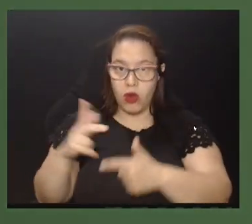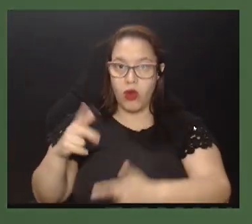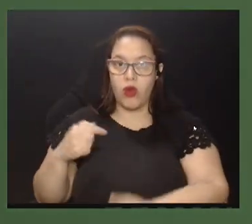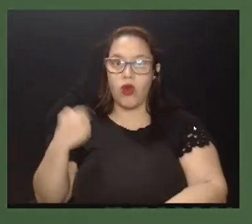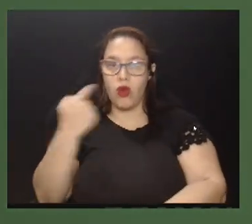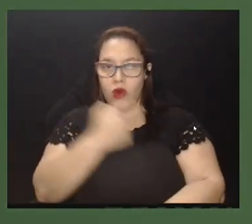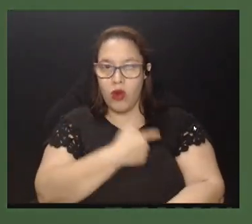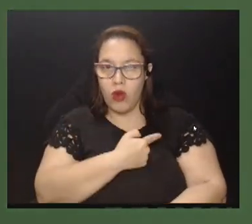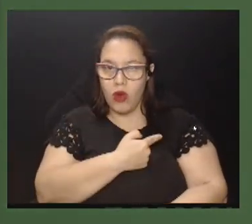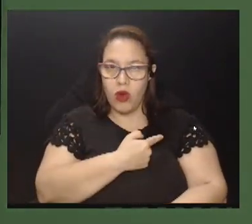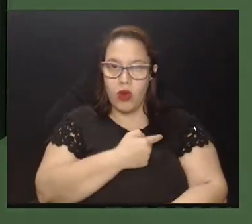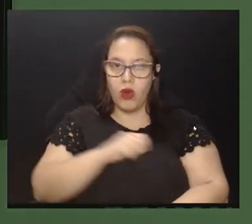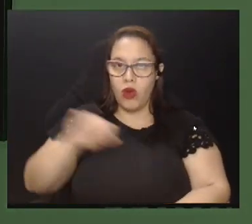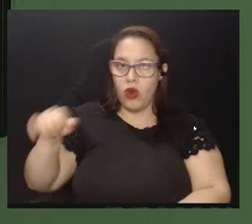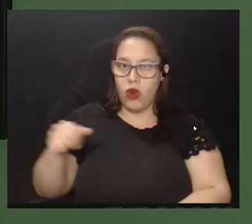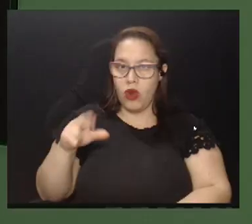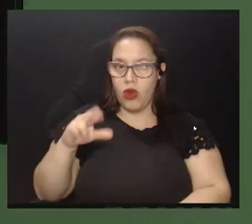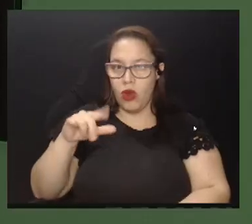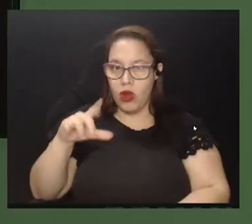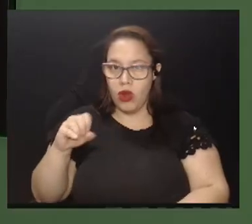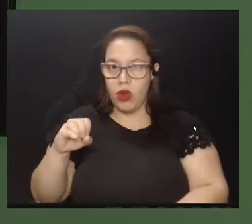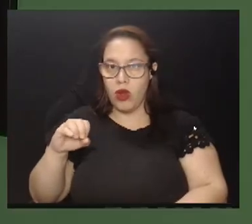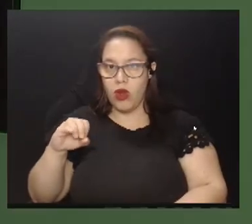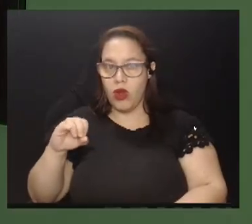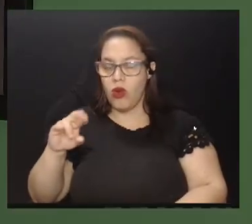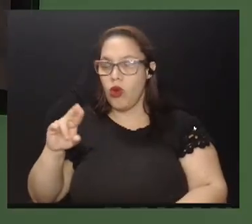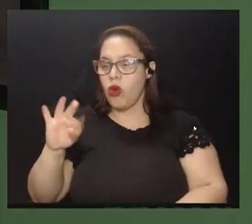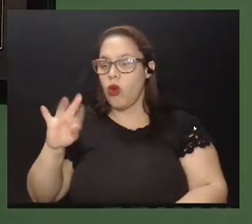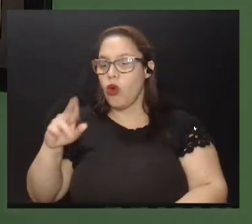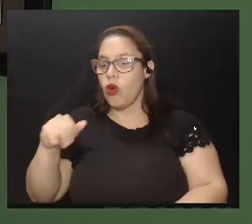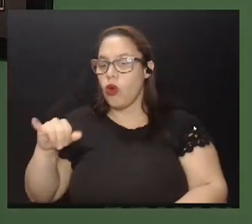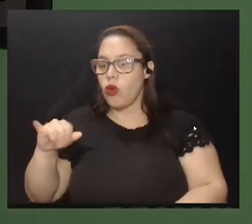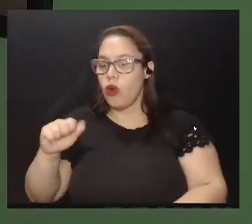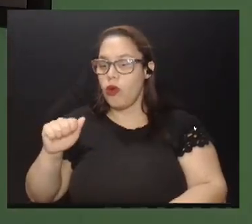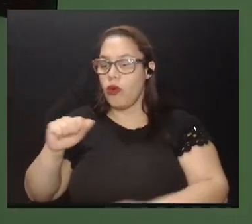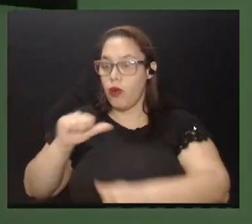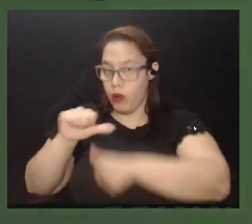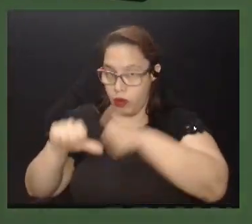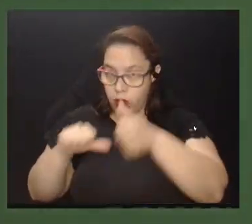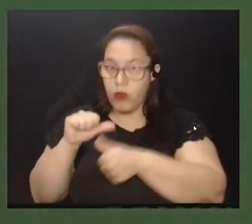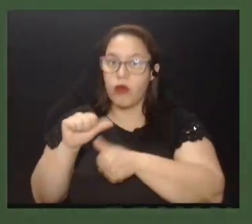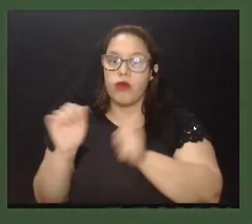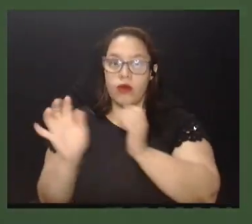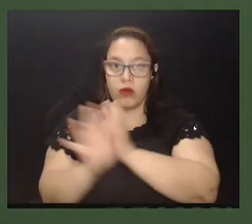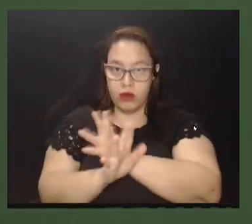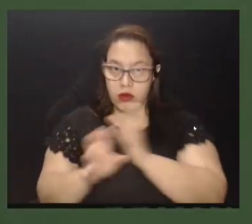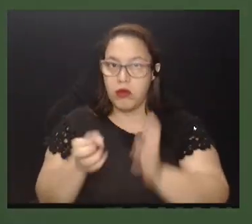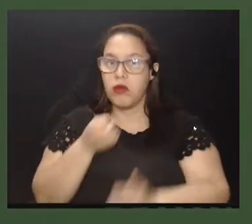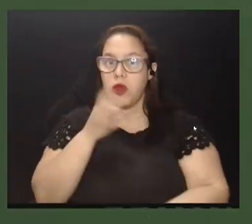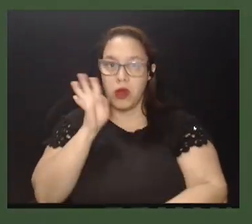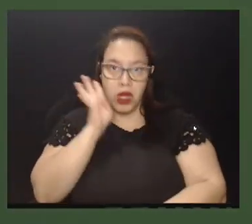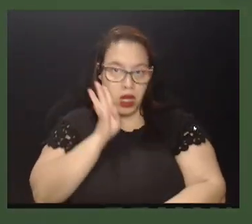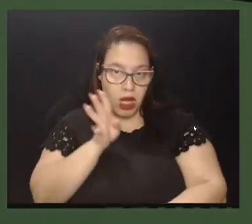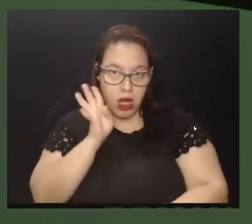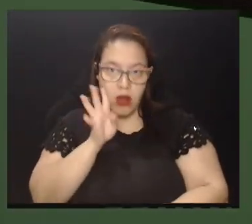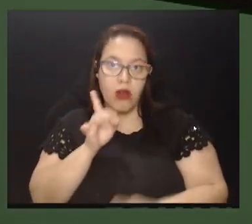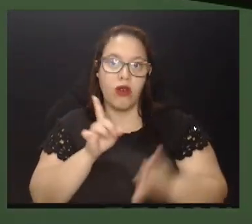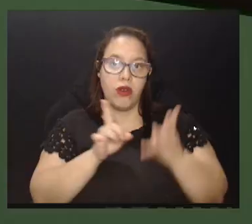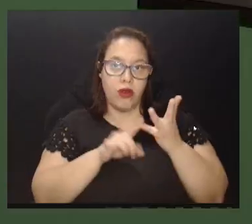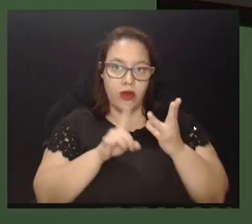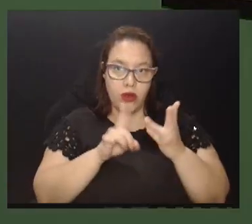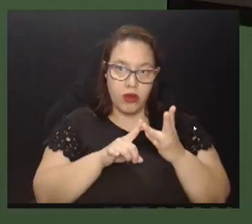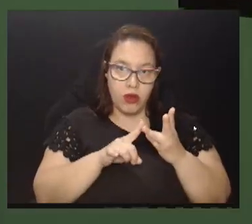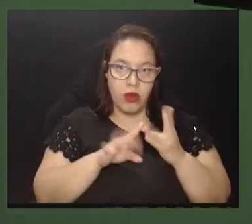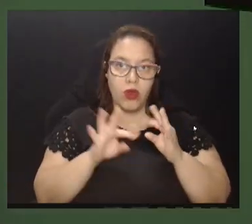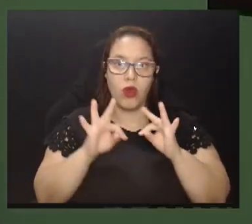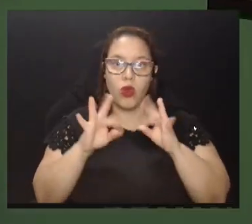Júlio, que chama Utopia Muda, que circulou muito, é um filme muito legal. Esse aqui chama Tudo Que Importa, é um